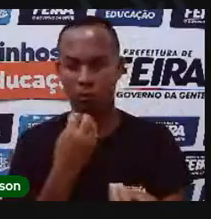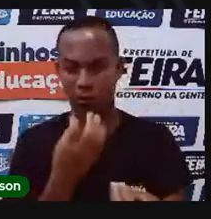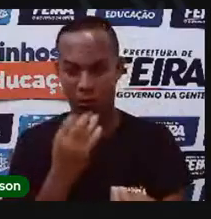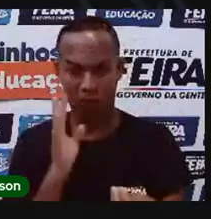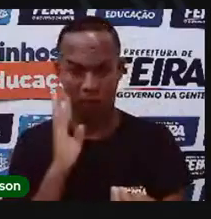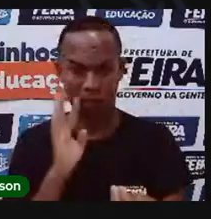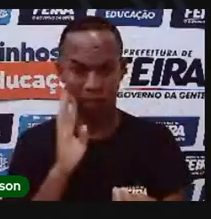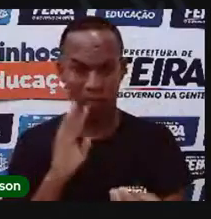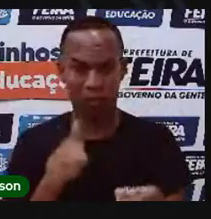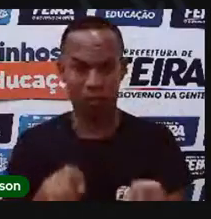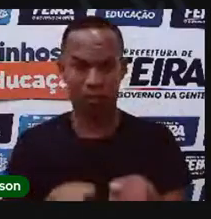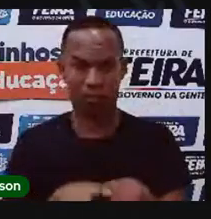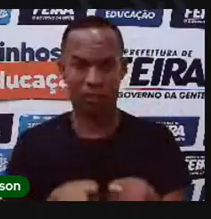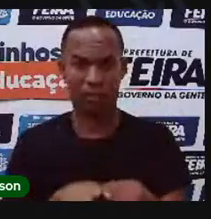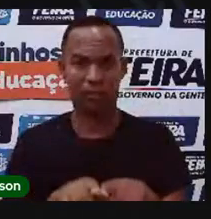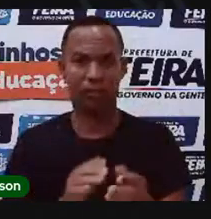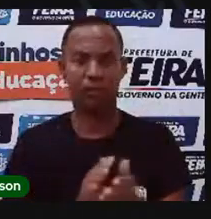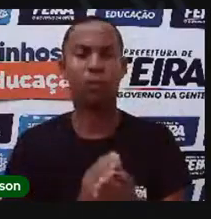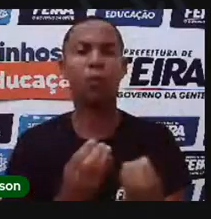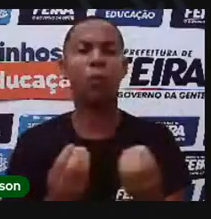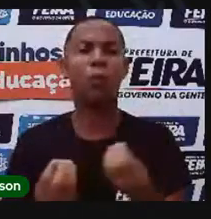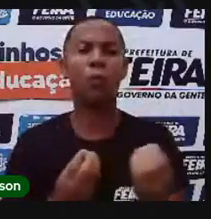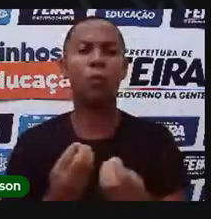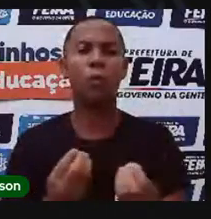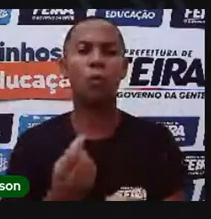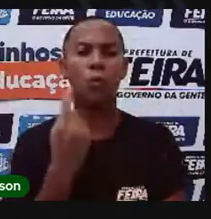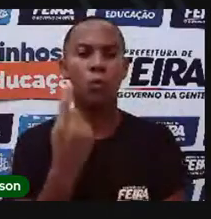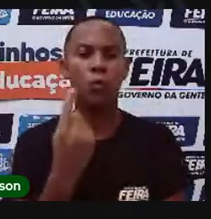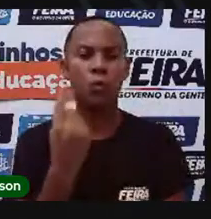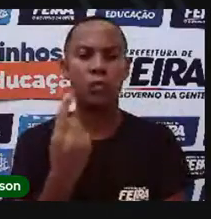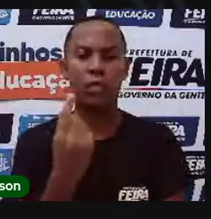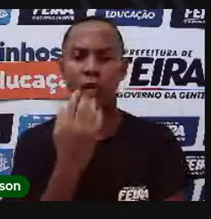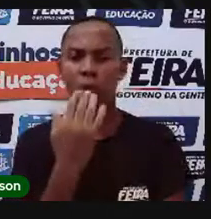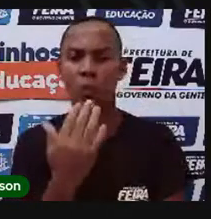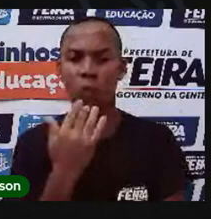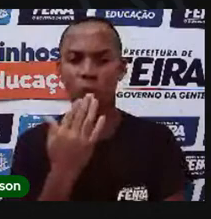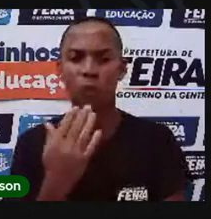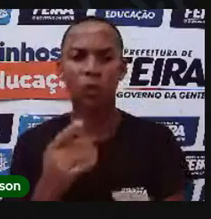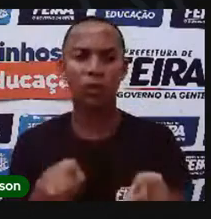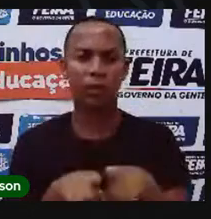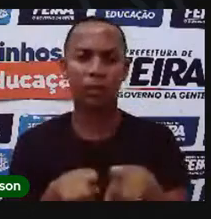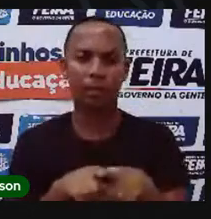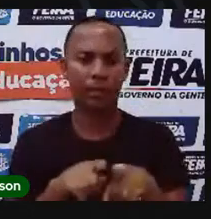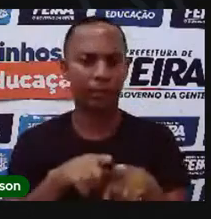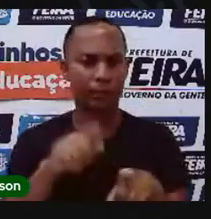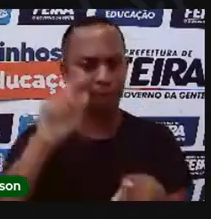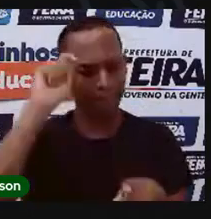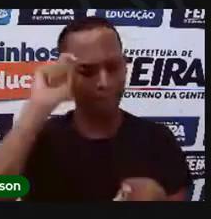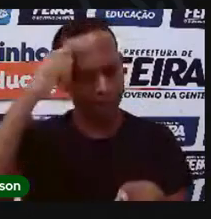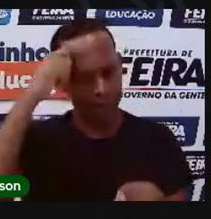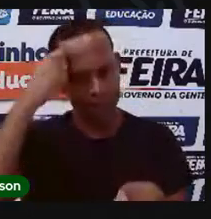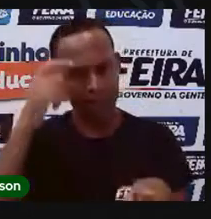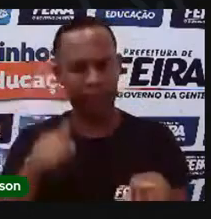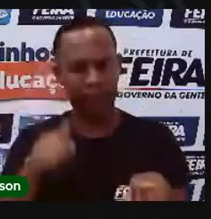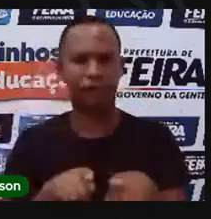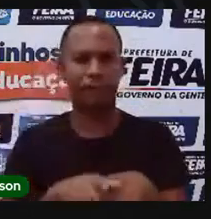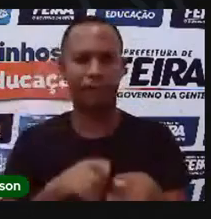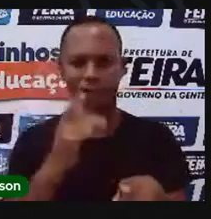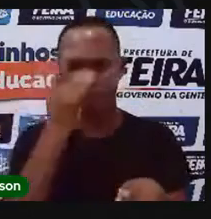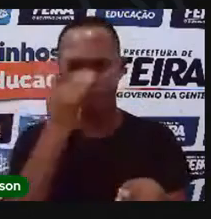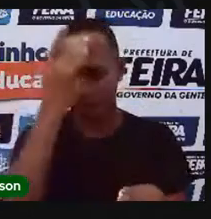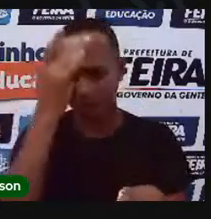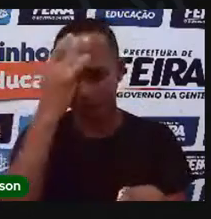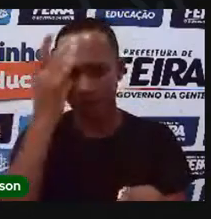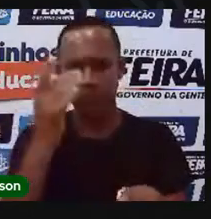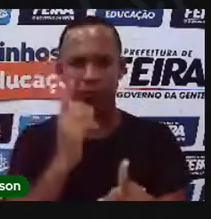que a xilogravura, ela é utilizada o quê? Em uma única cor. E preta, porque é uma tinta que é muito mais fácil